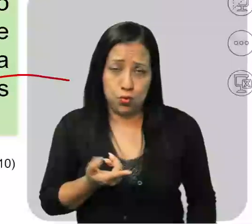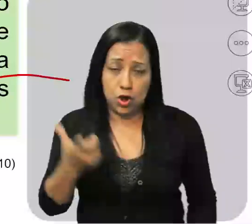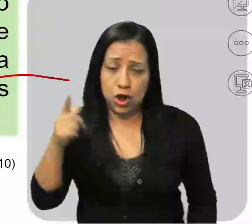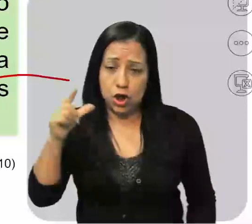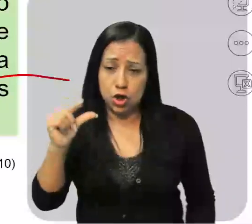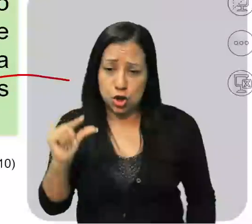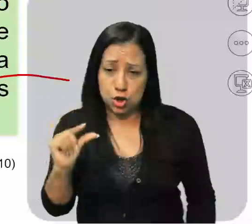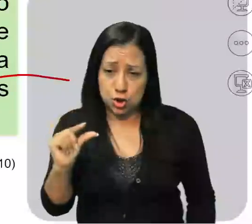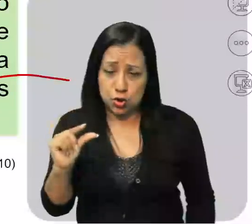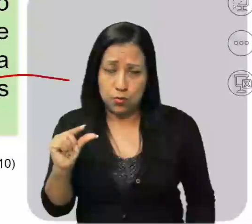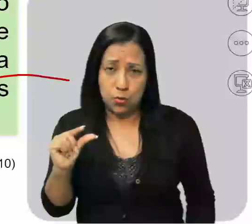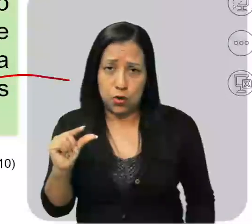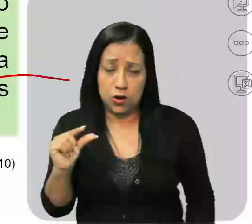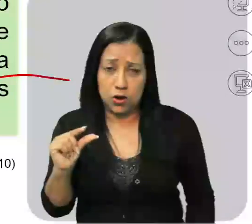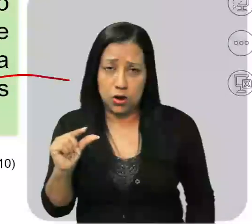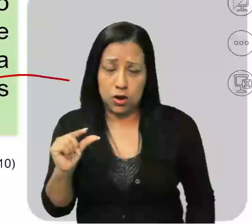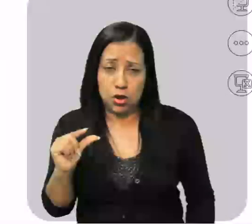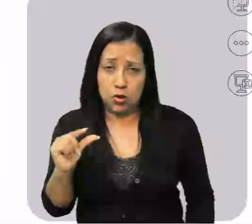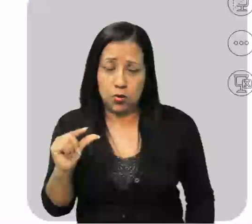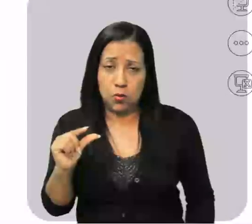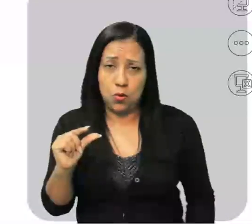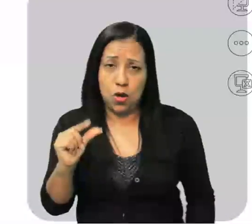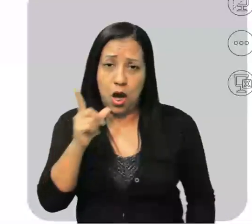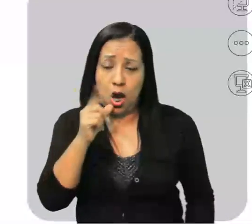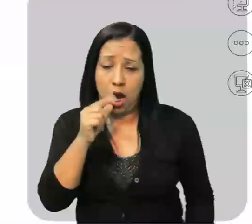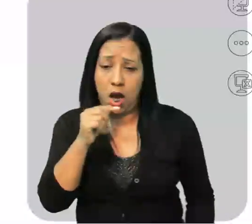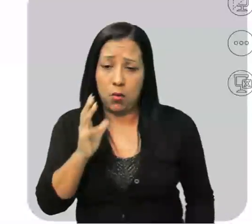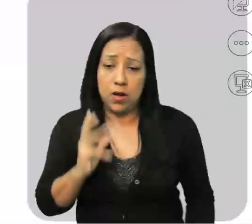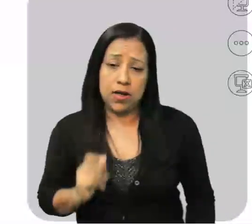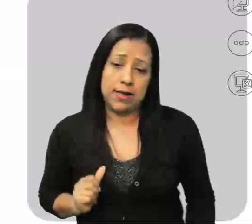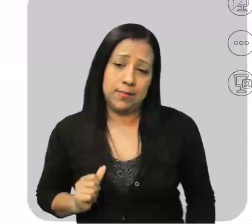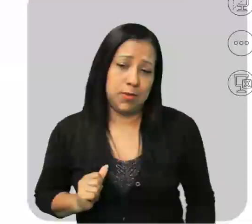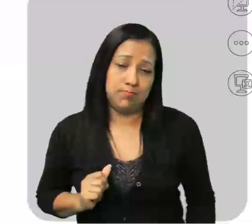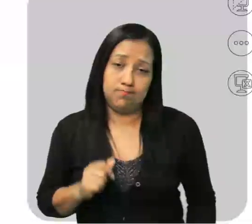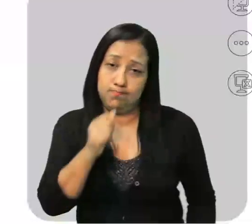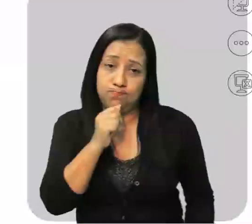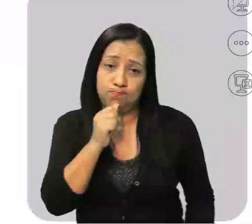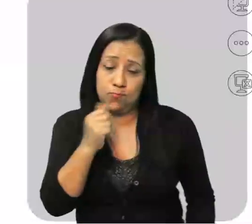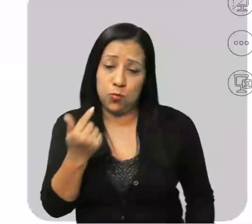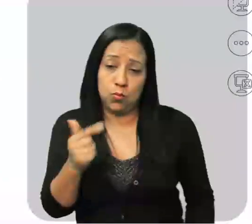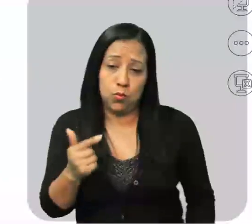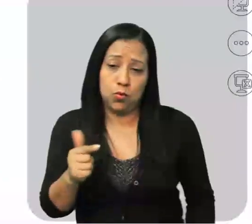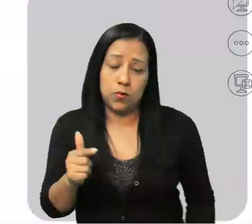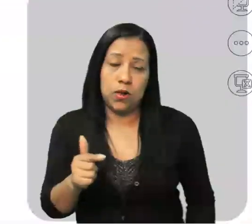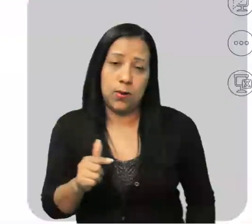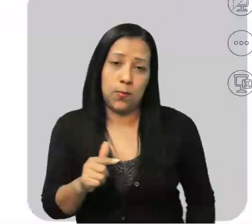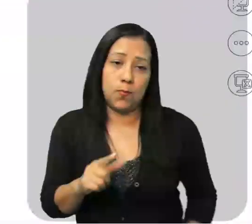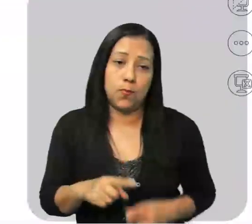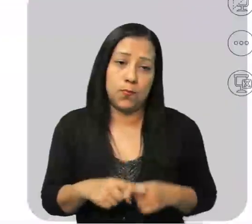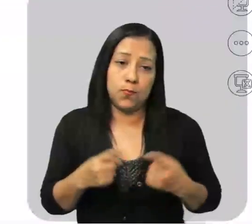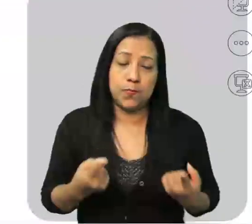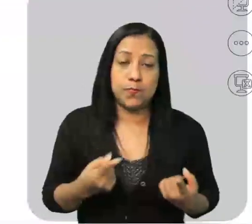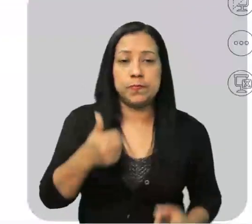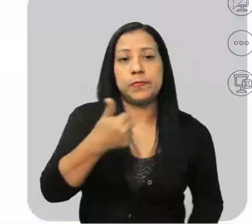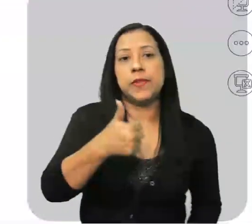contaminado diminui água potável nesses grandes centros urbanos.